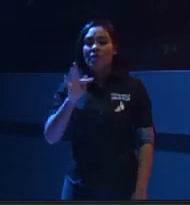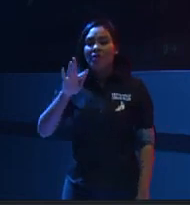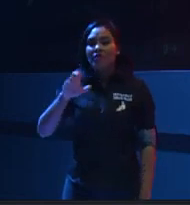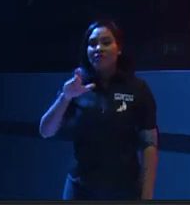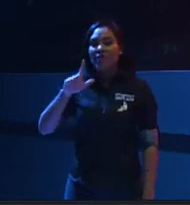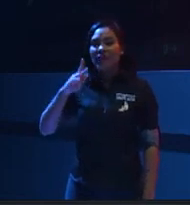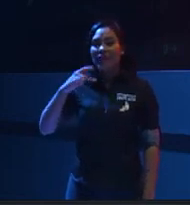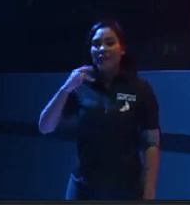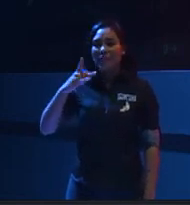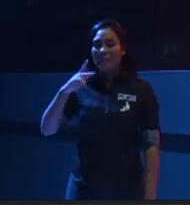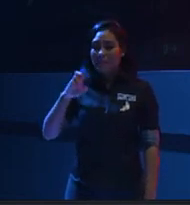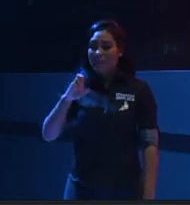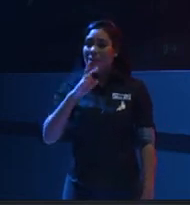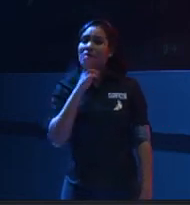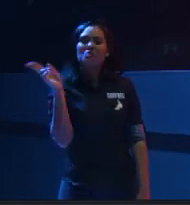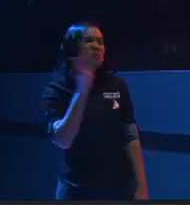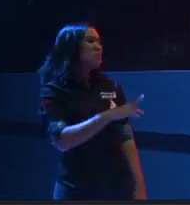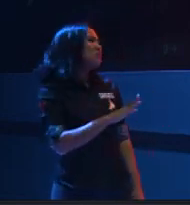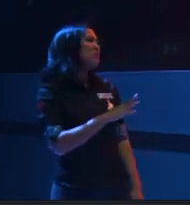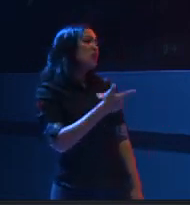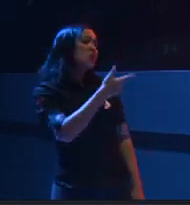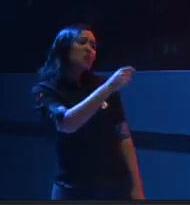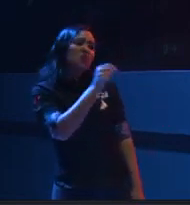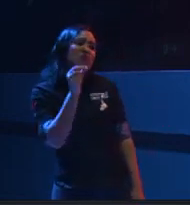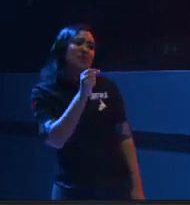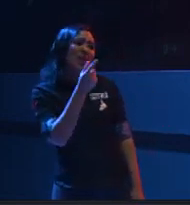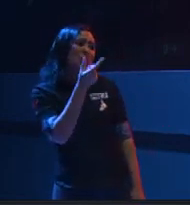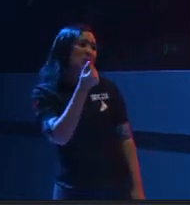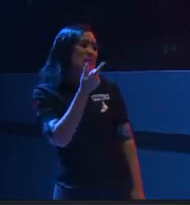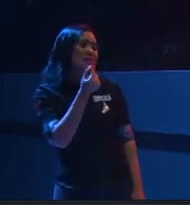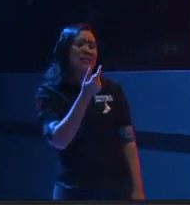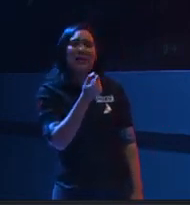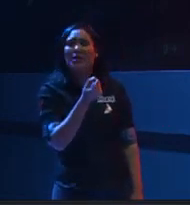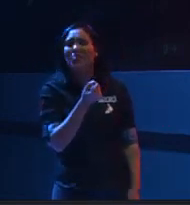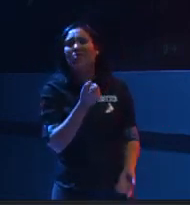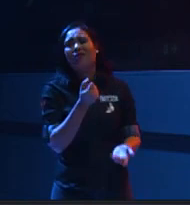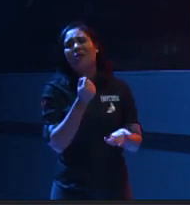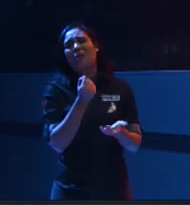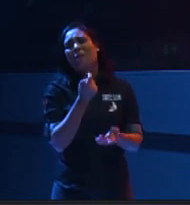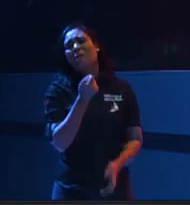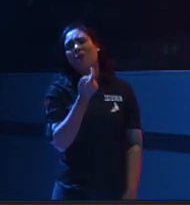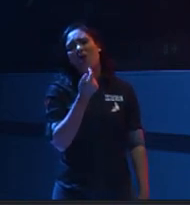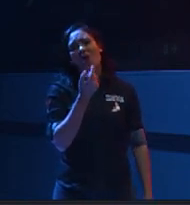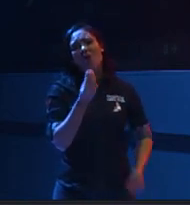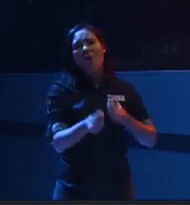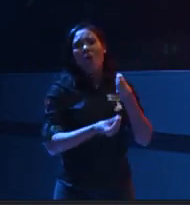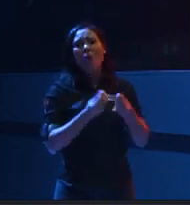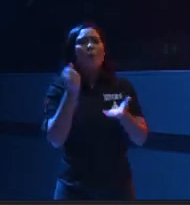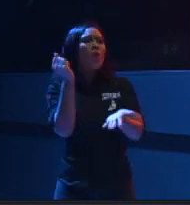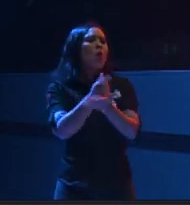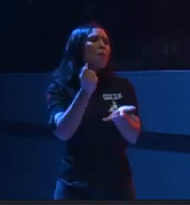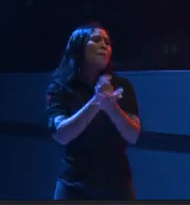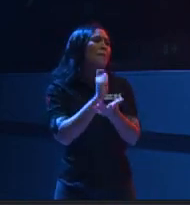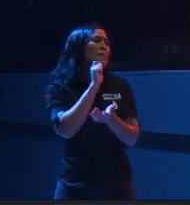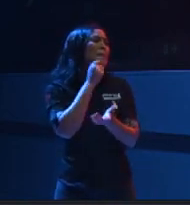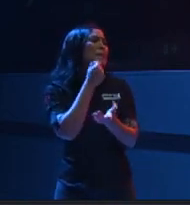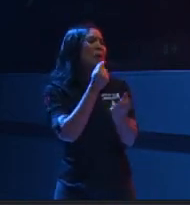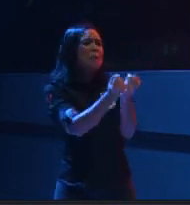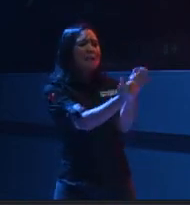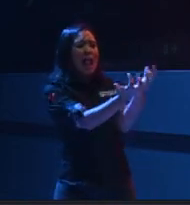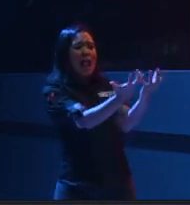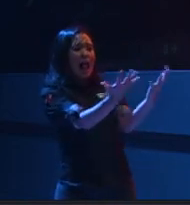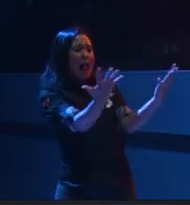comprariam um pão suficiente para que cada um recebeu esse um pedaço é tão molhada